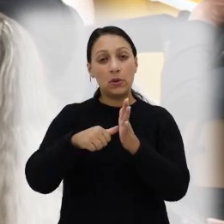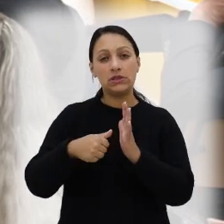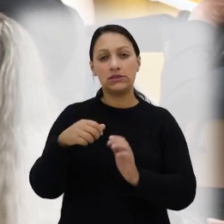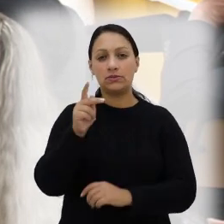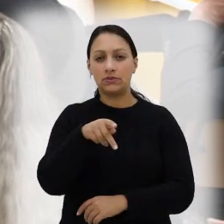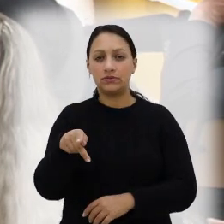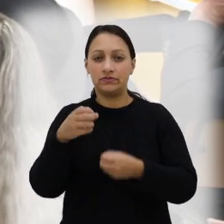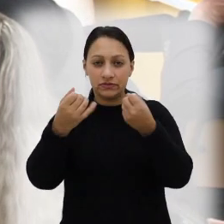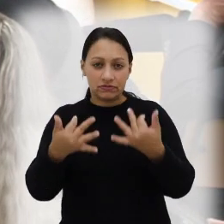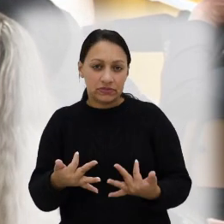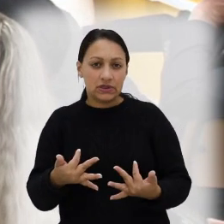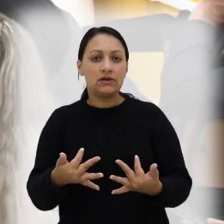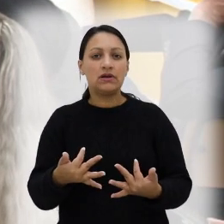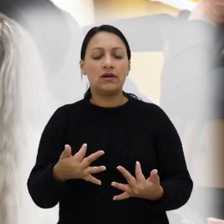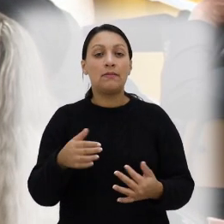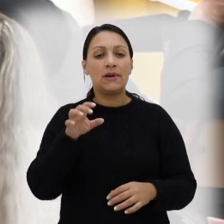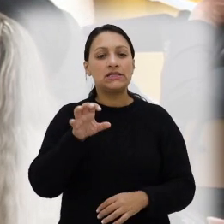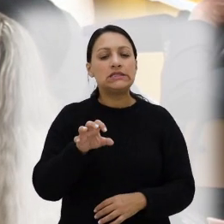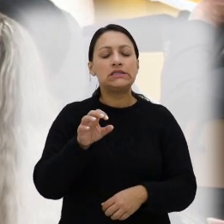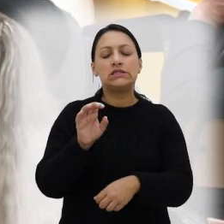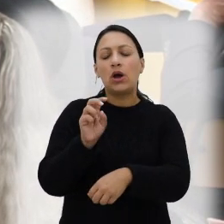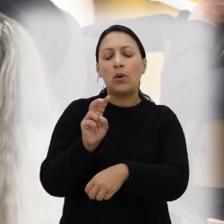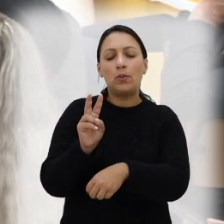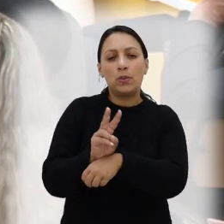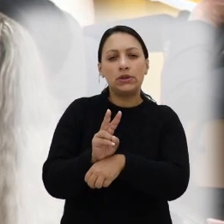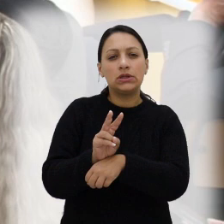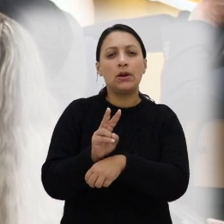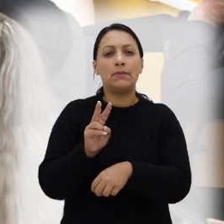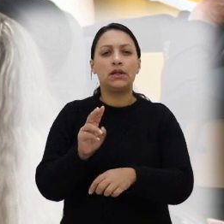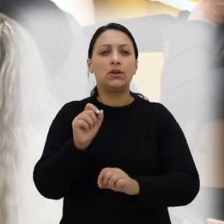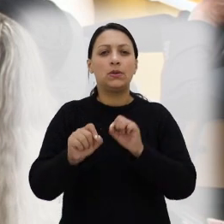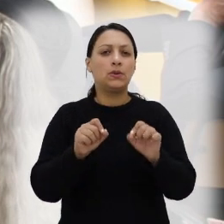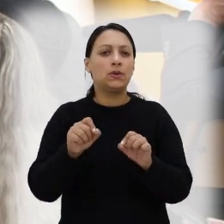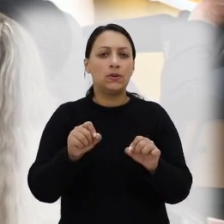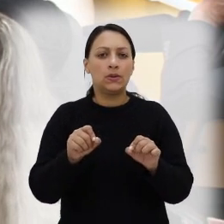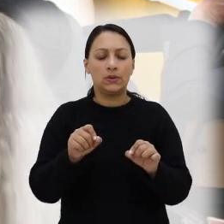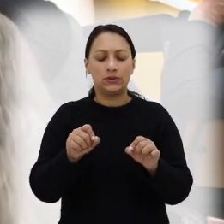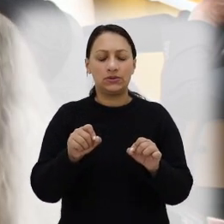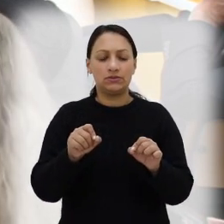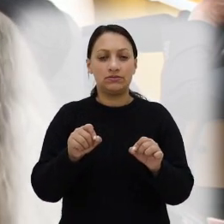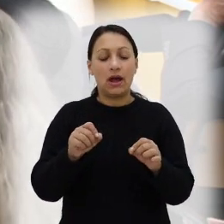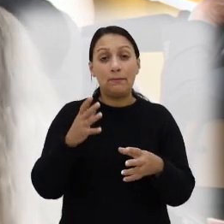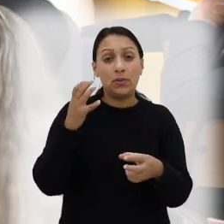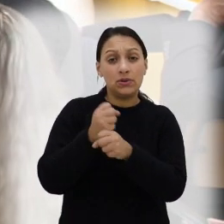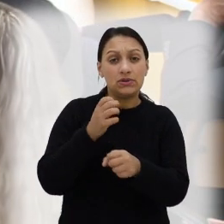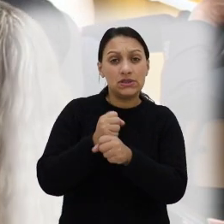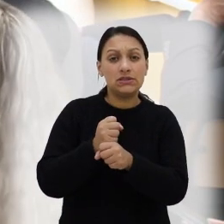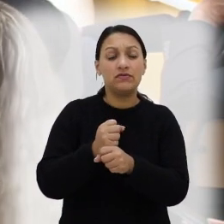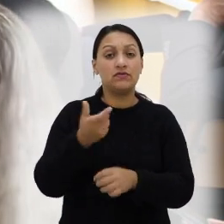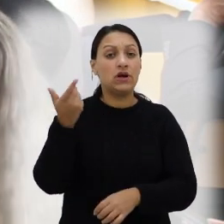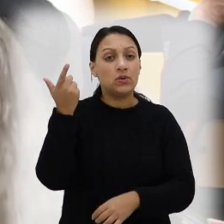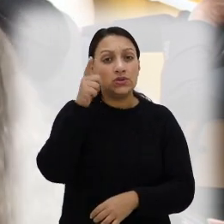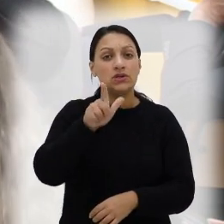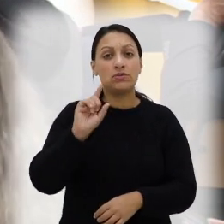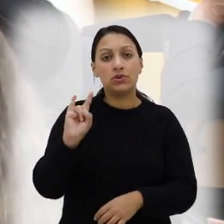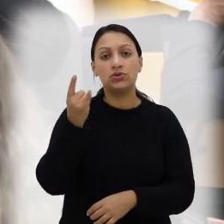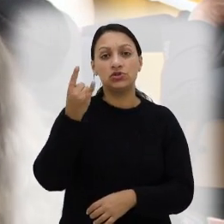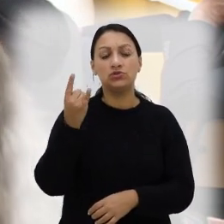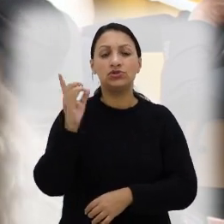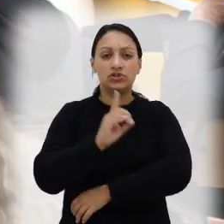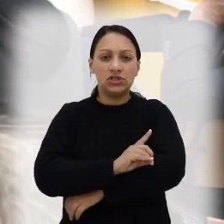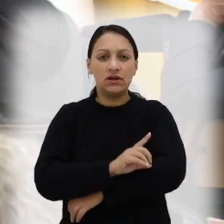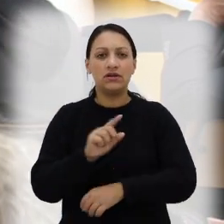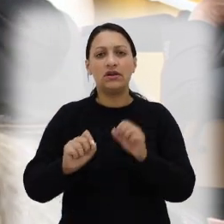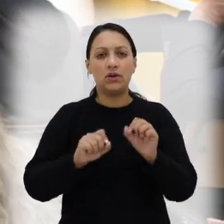monitoramento ao longo do processo de aceleração. Então, vocês vão carregar essa pontuação para o último dia, que a gente chama de Demo Day, que é um